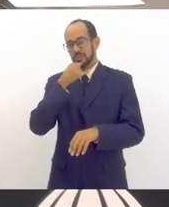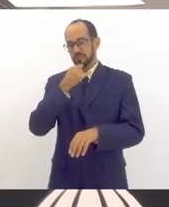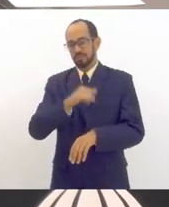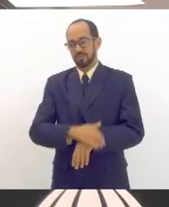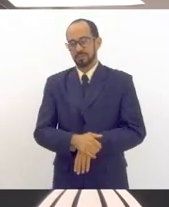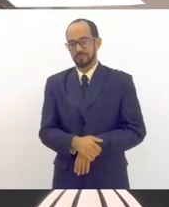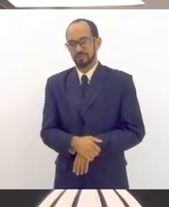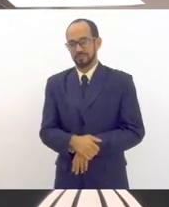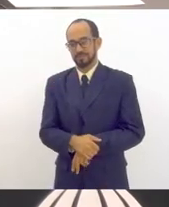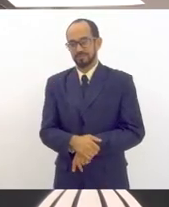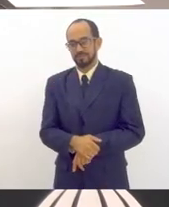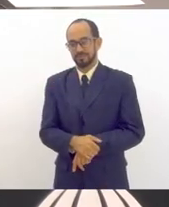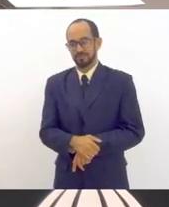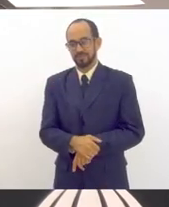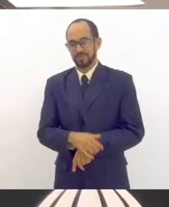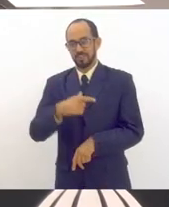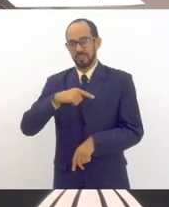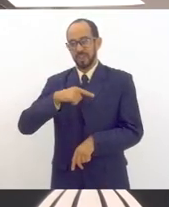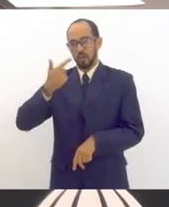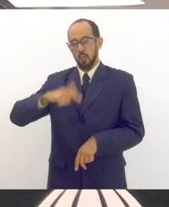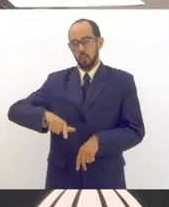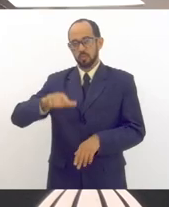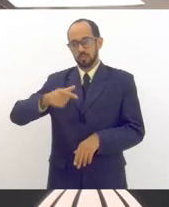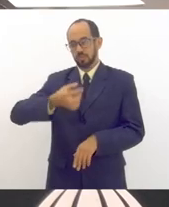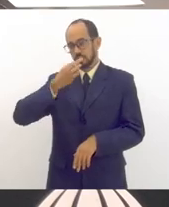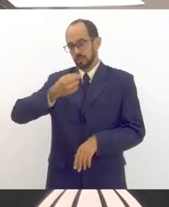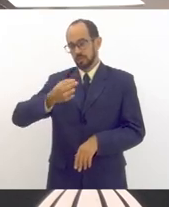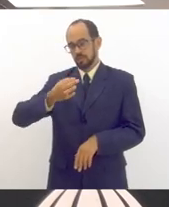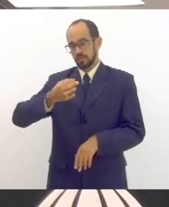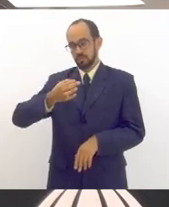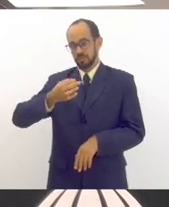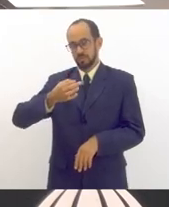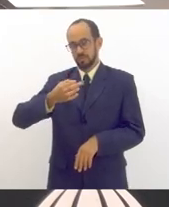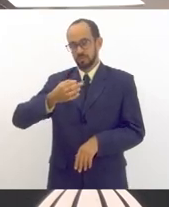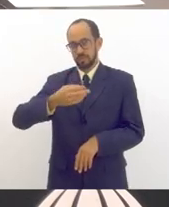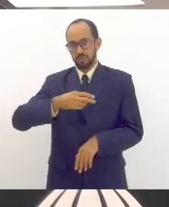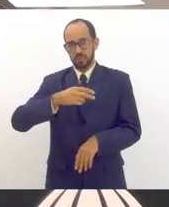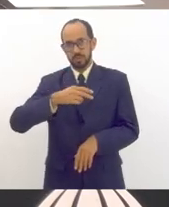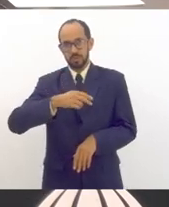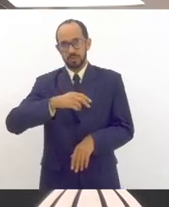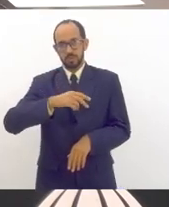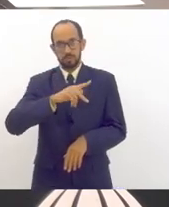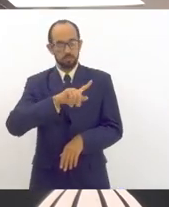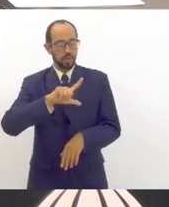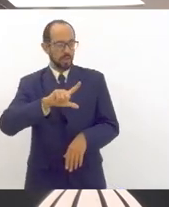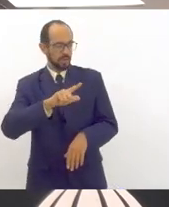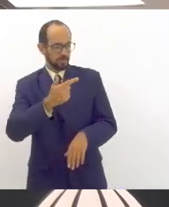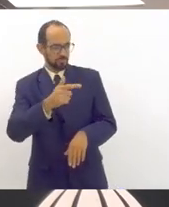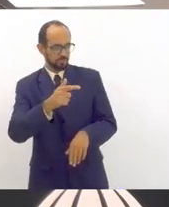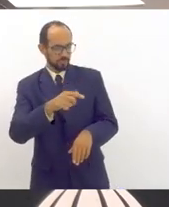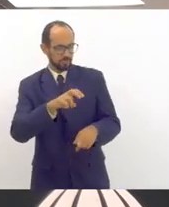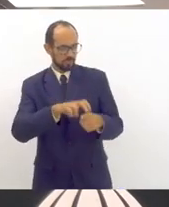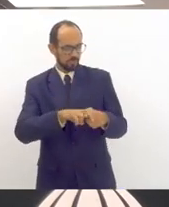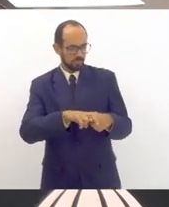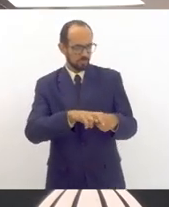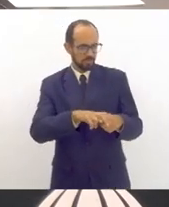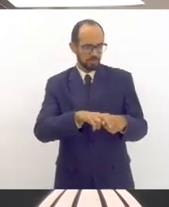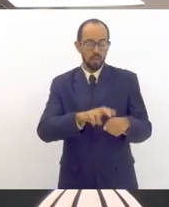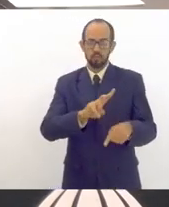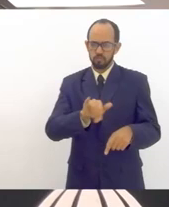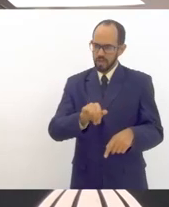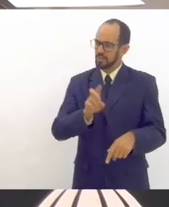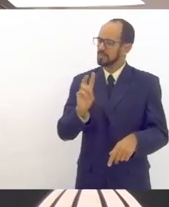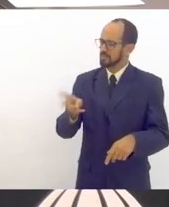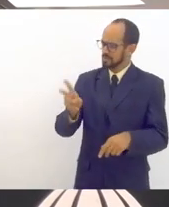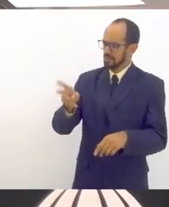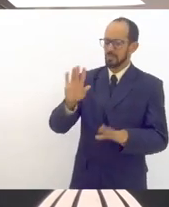Como é que é? Tem outras indicações. O PL não vai ter assento no. Não, o PL vai ter sempre assento. Mas tem outras indicações que